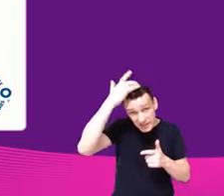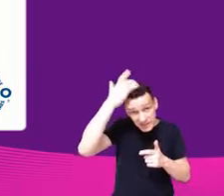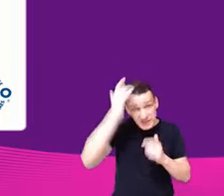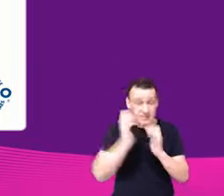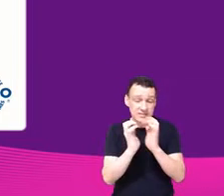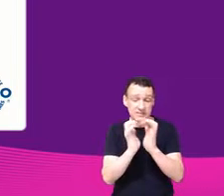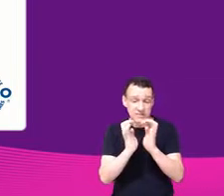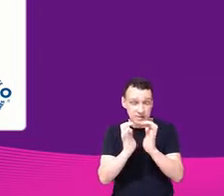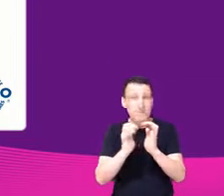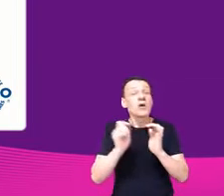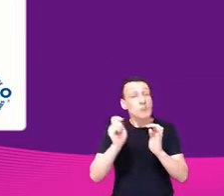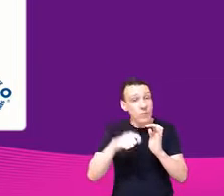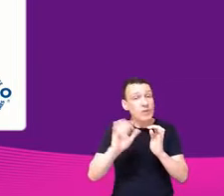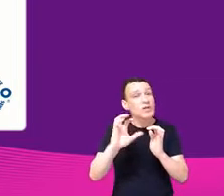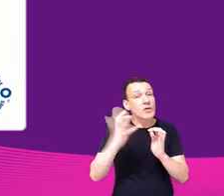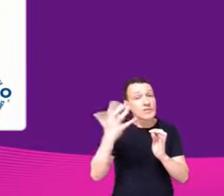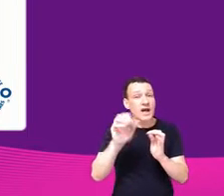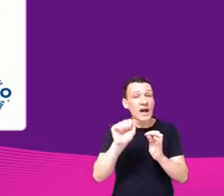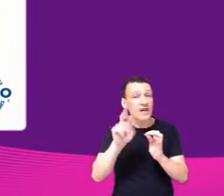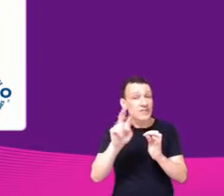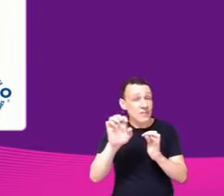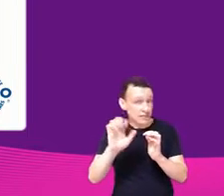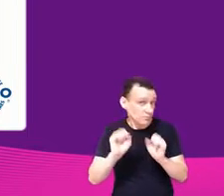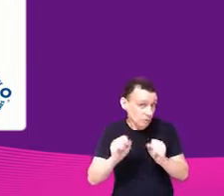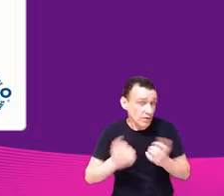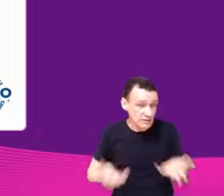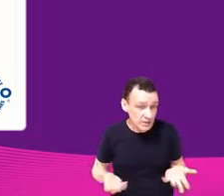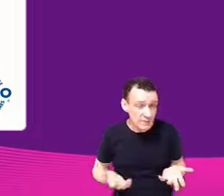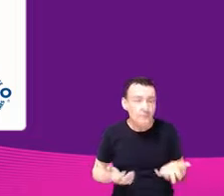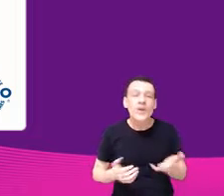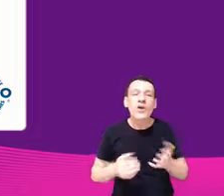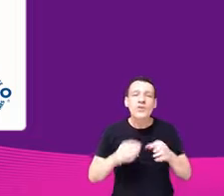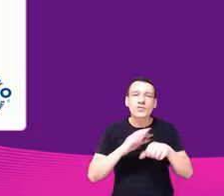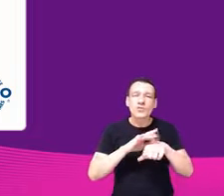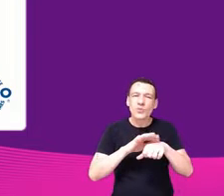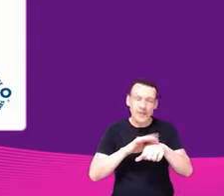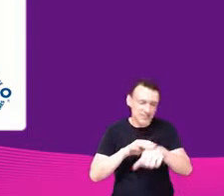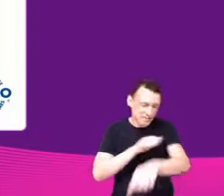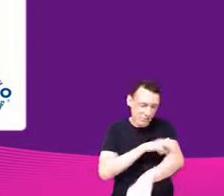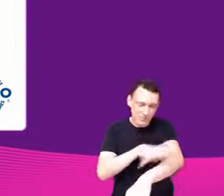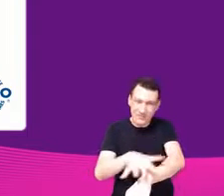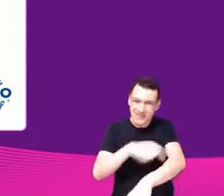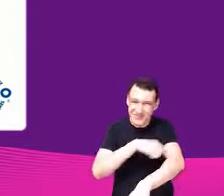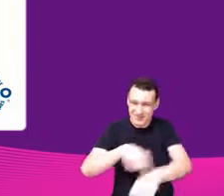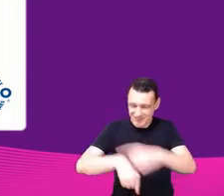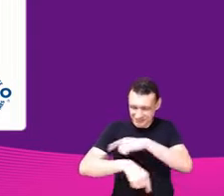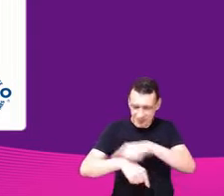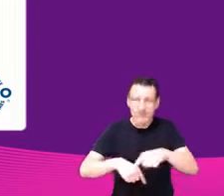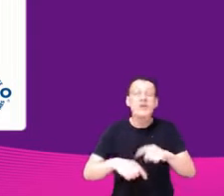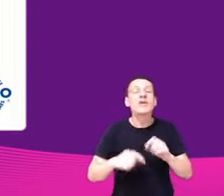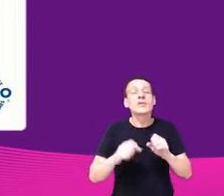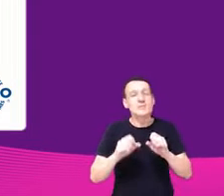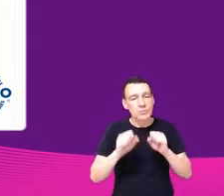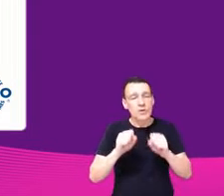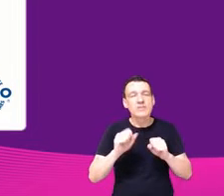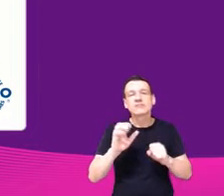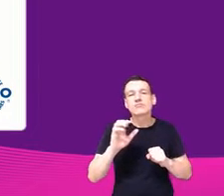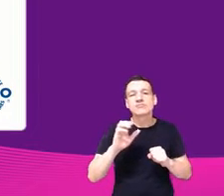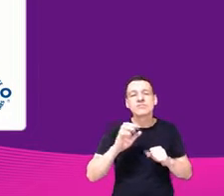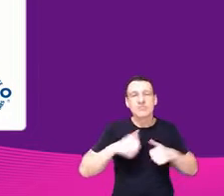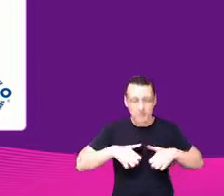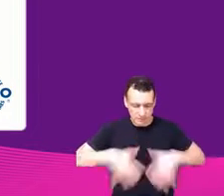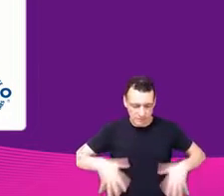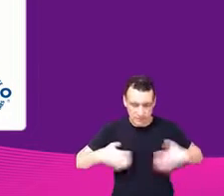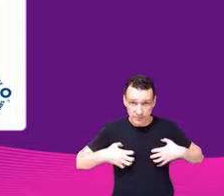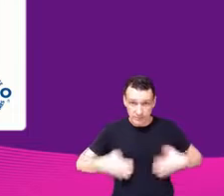AVE. De doença vascular periférica, de 2 a 4 vezes o diabetes